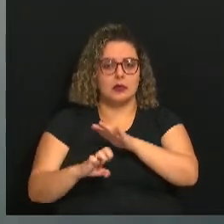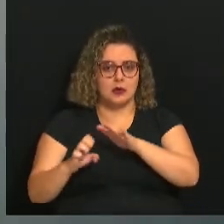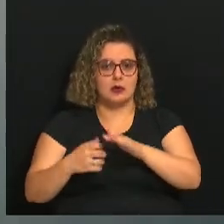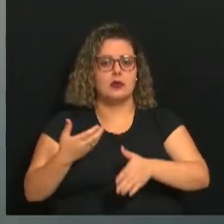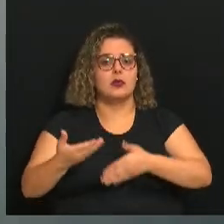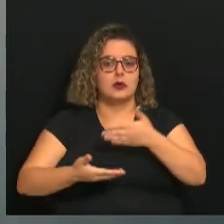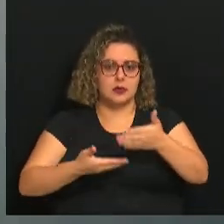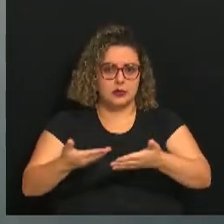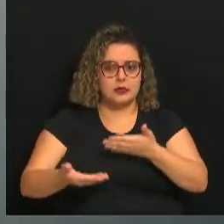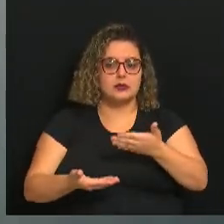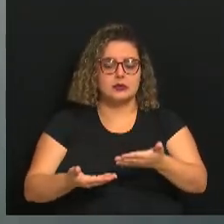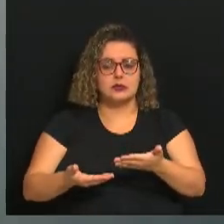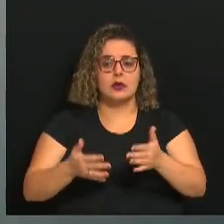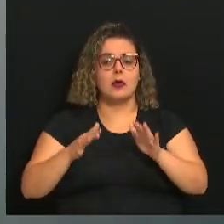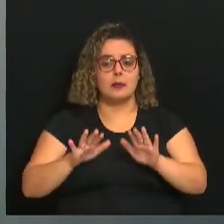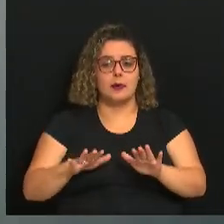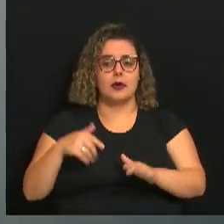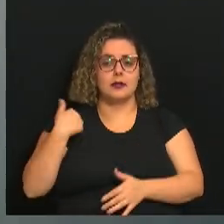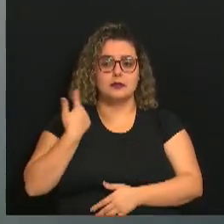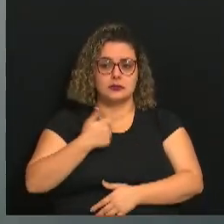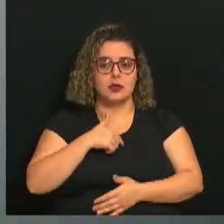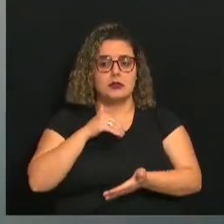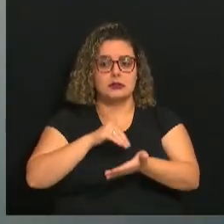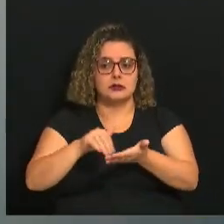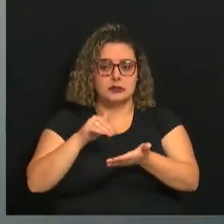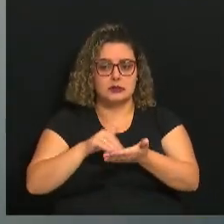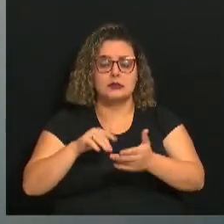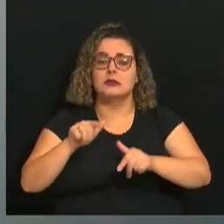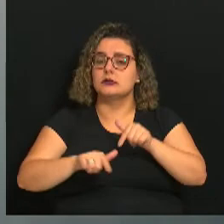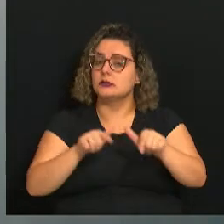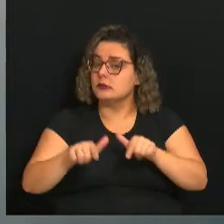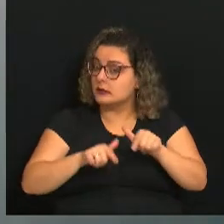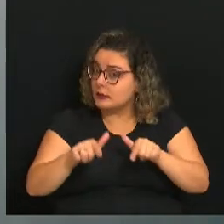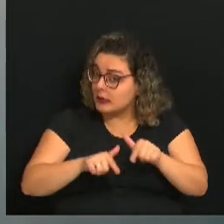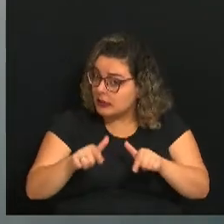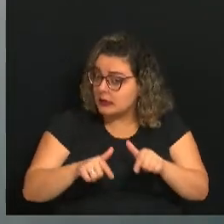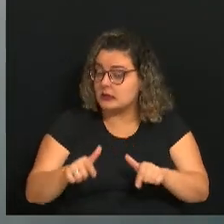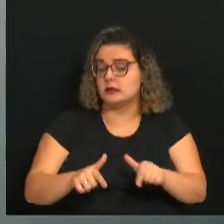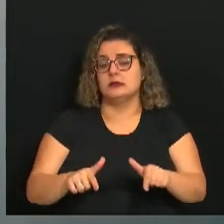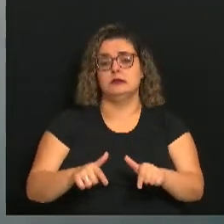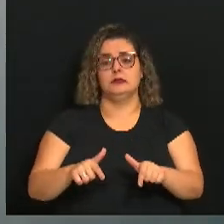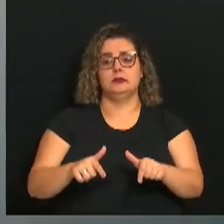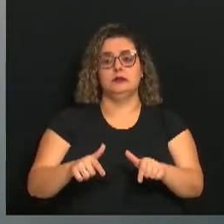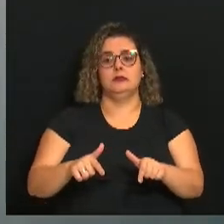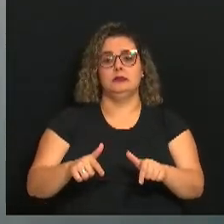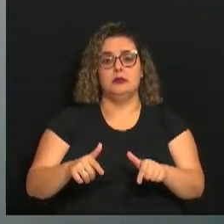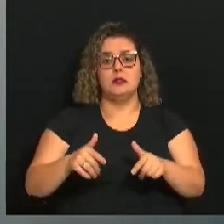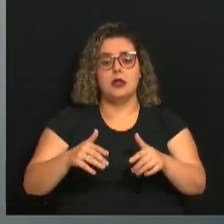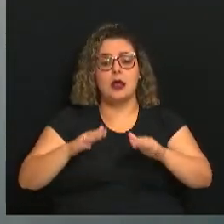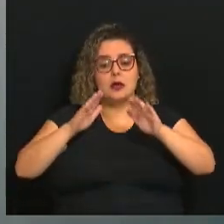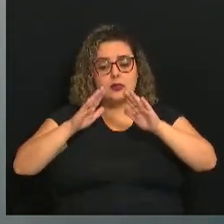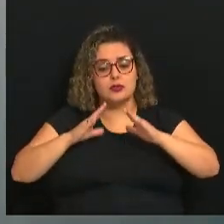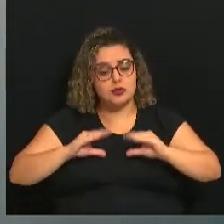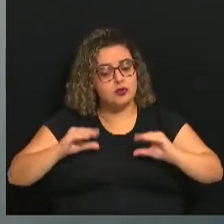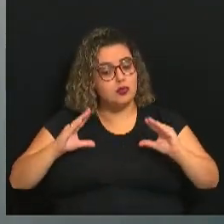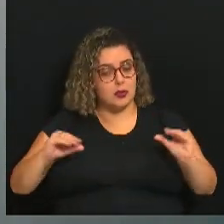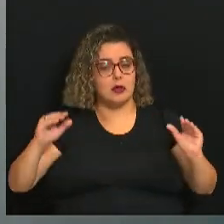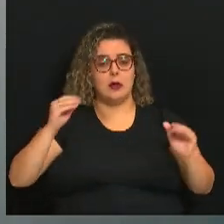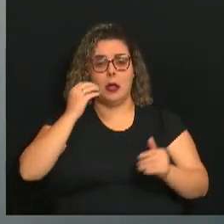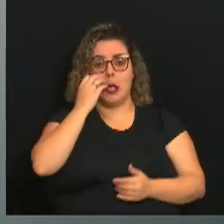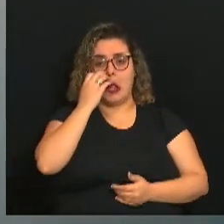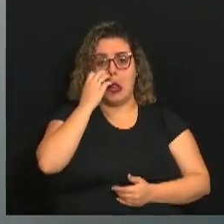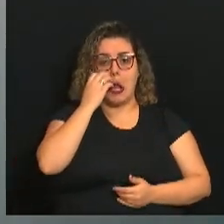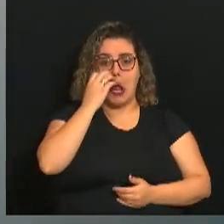descontinuado, mas nós aqui na Secretaria trabalhamos muito para viabilizar e assim, tivemos